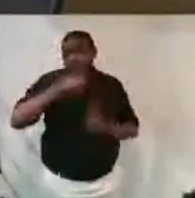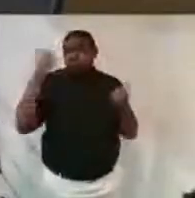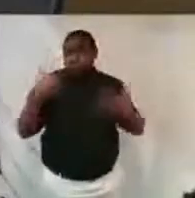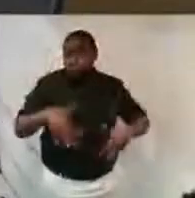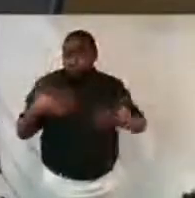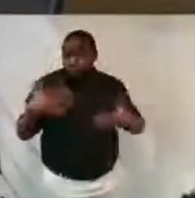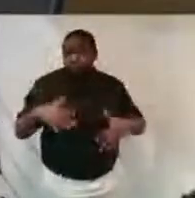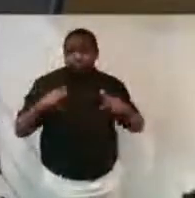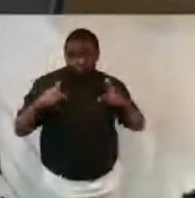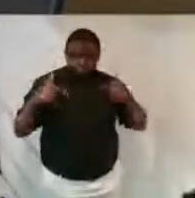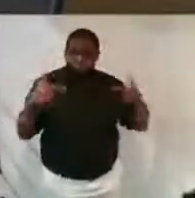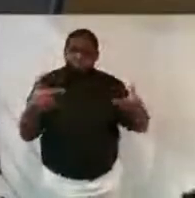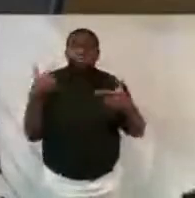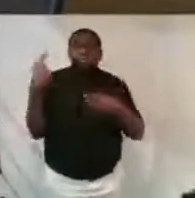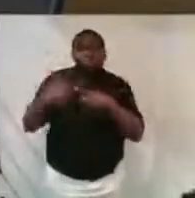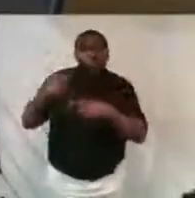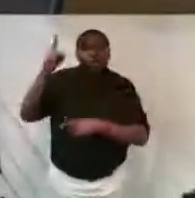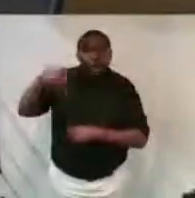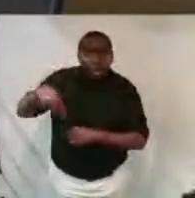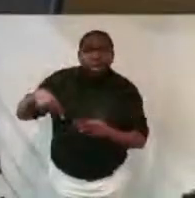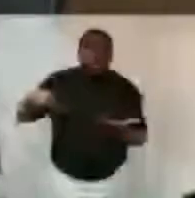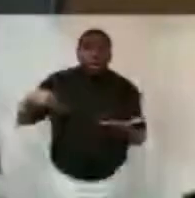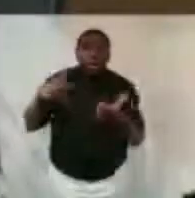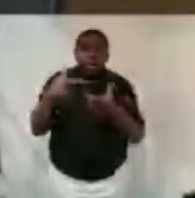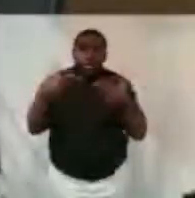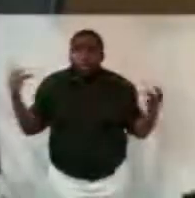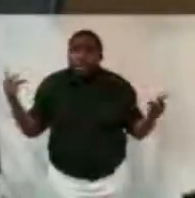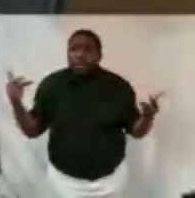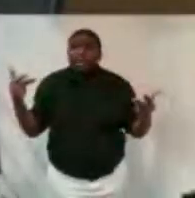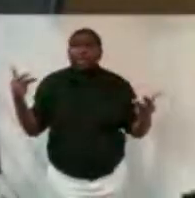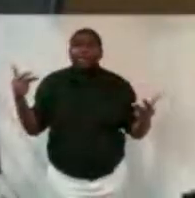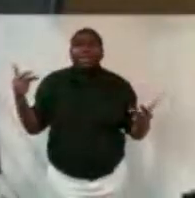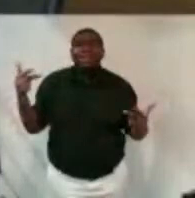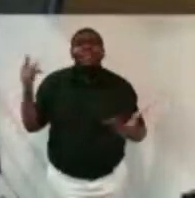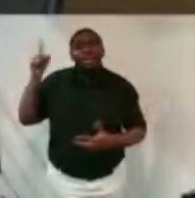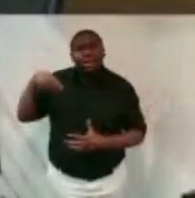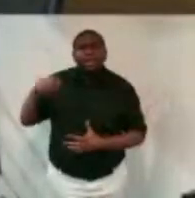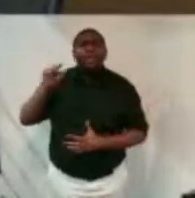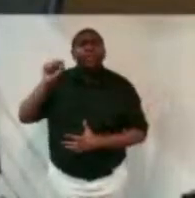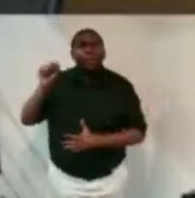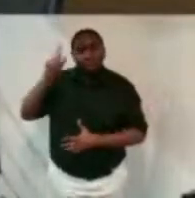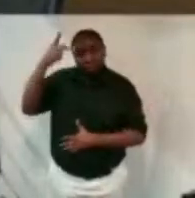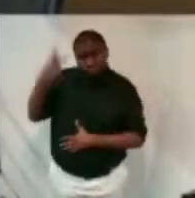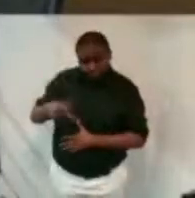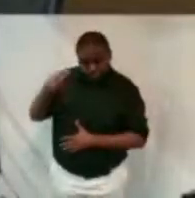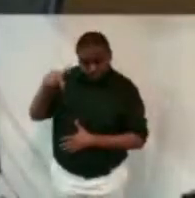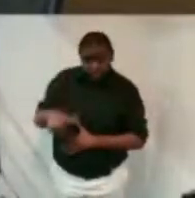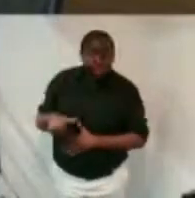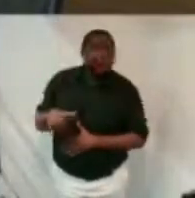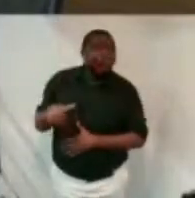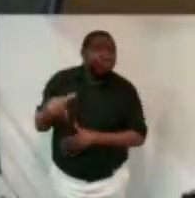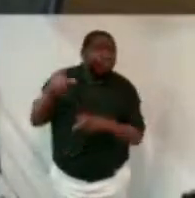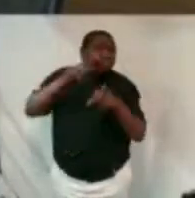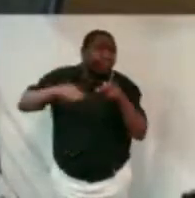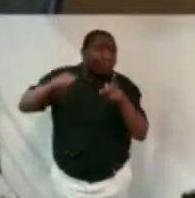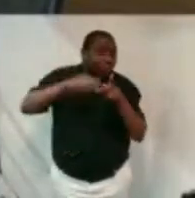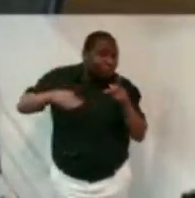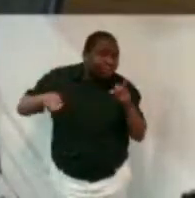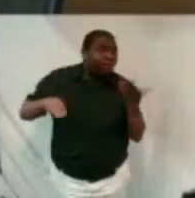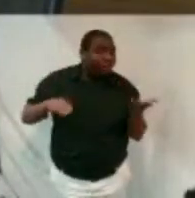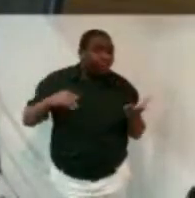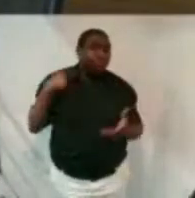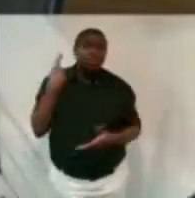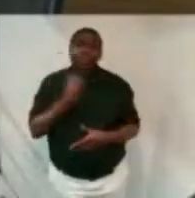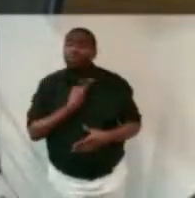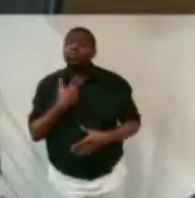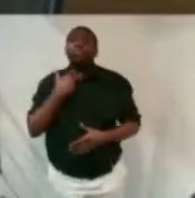porque ela é algo que é uma demanda do Ministério Público, que nós não podemos fechar